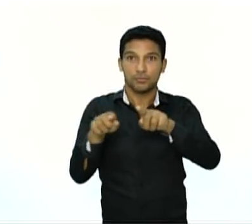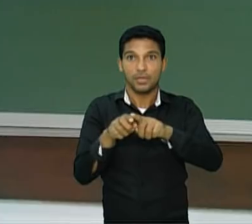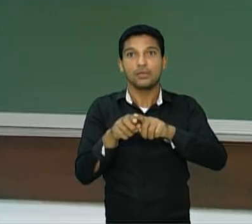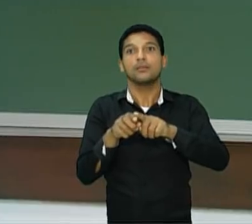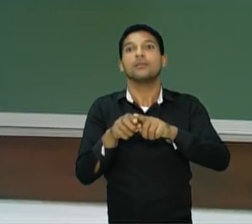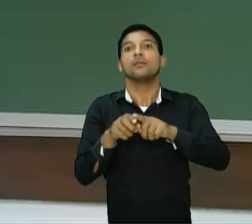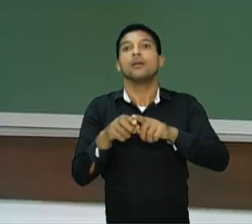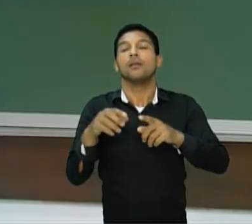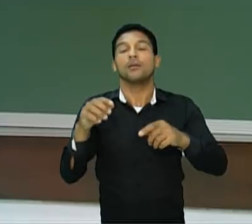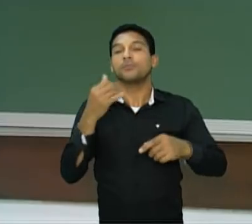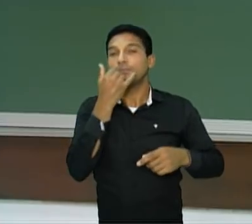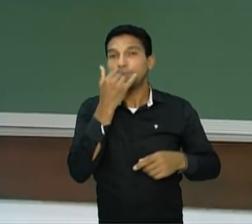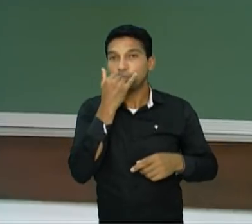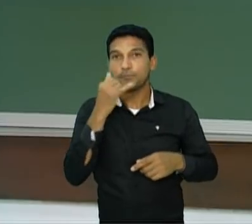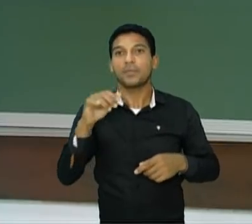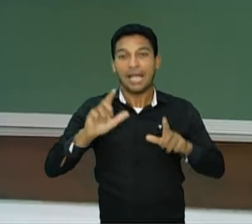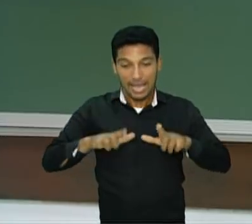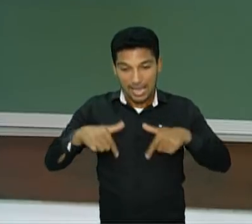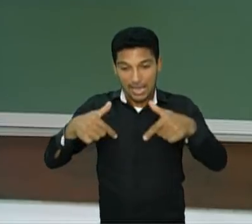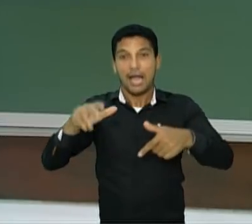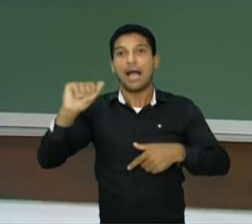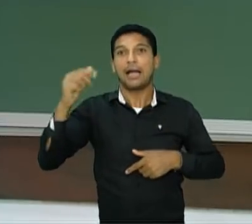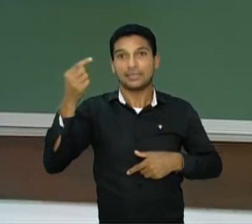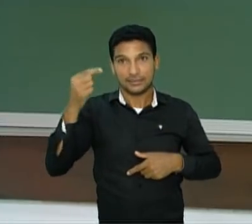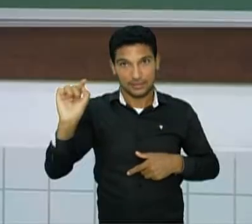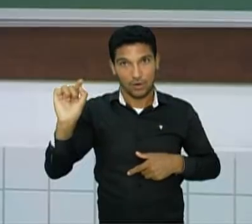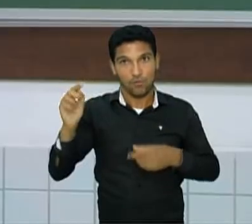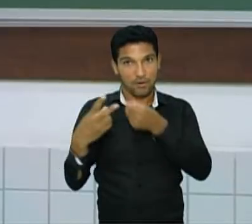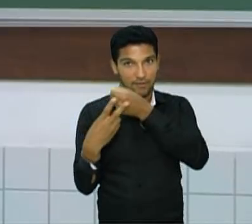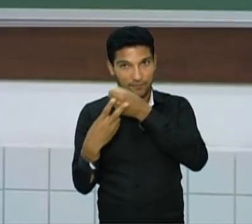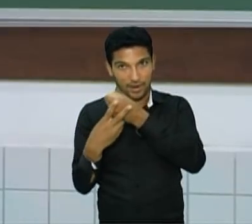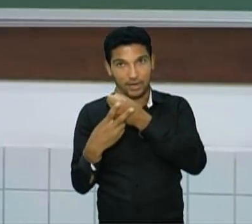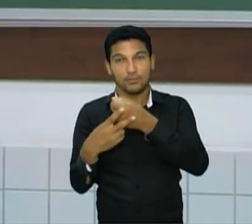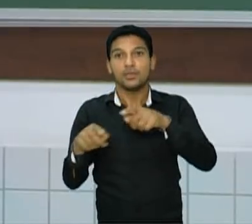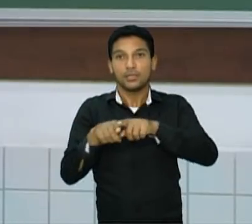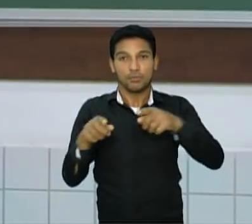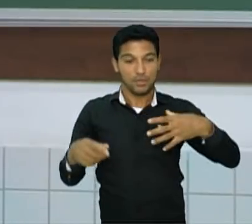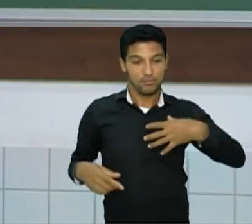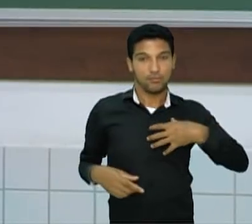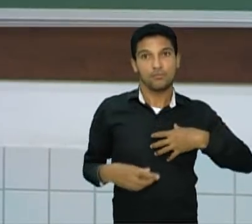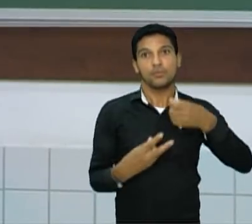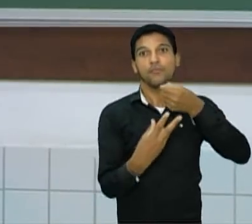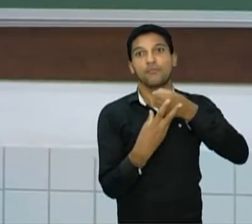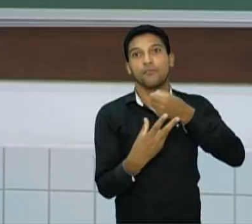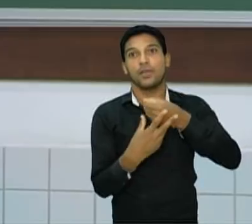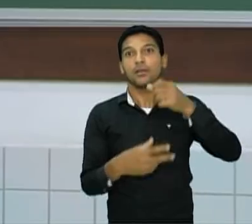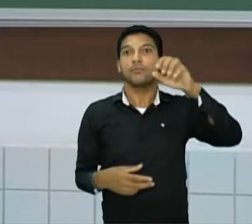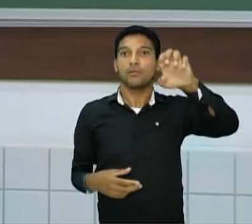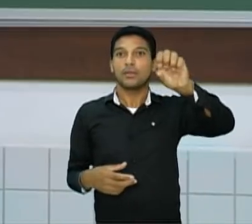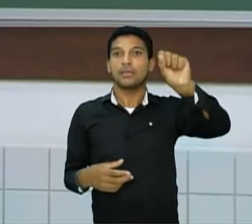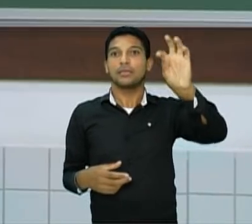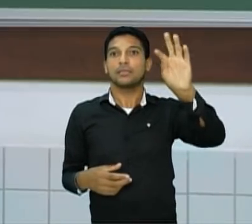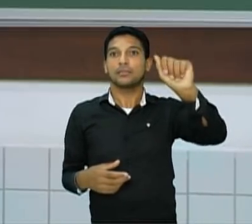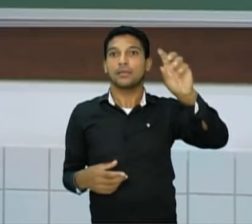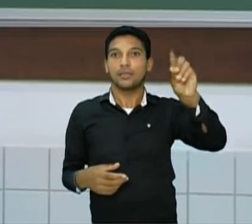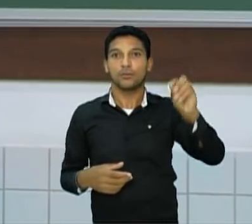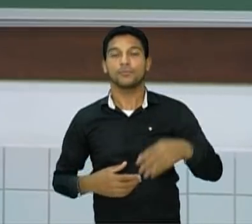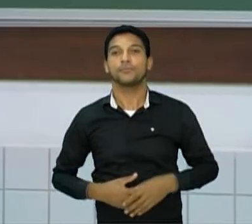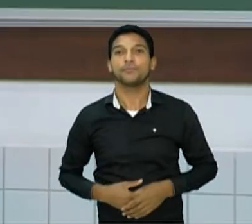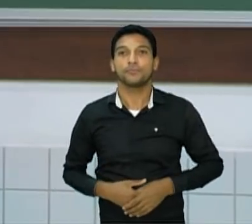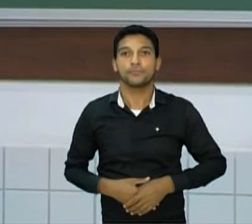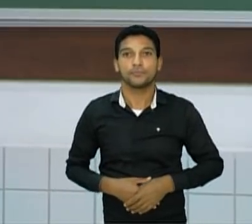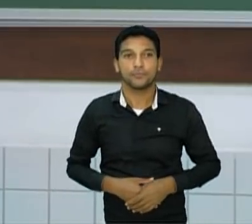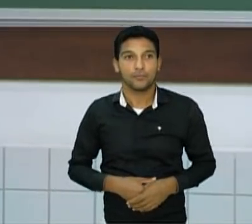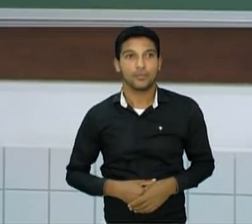subordinadas substantivas, mas você precisa saber o que é um verbo de estado e o que é um verbo de ação. Vamos